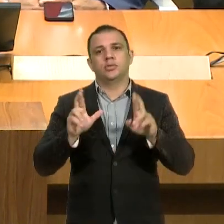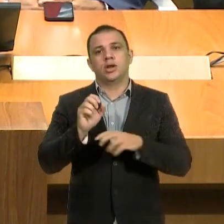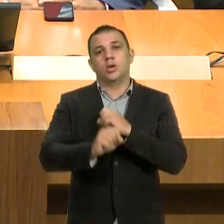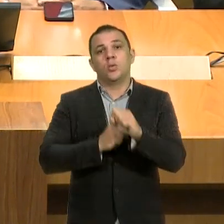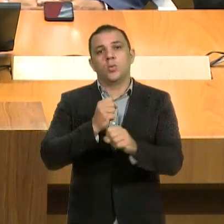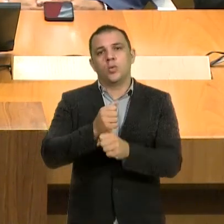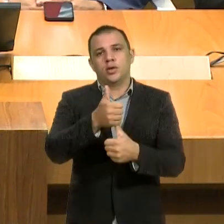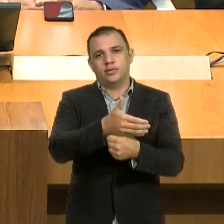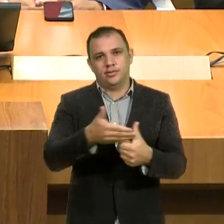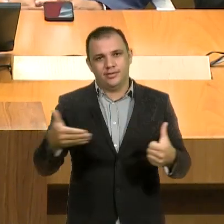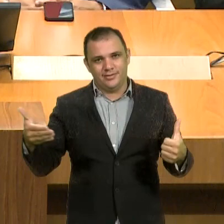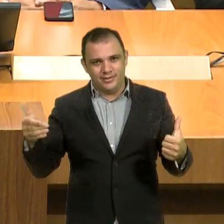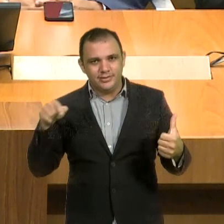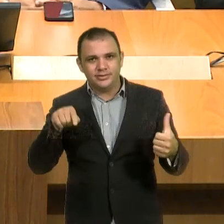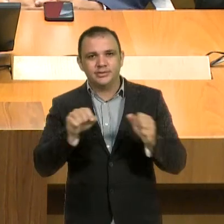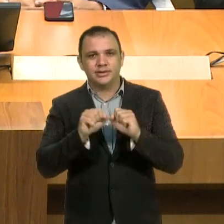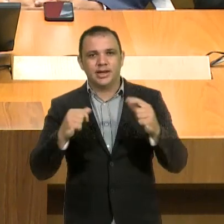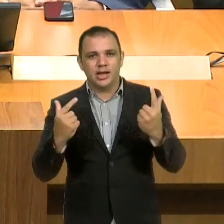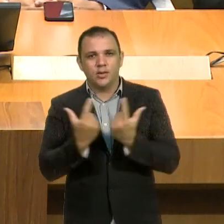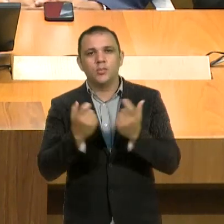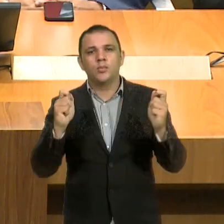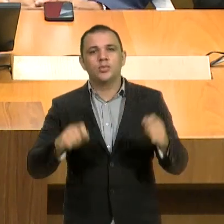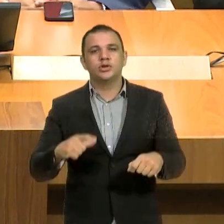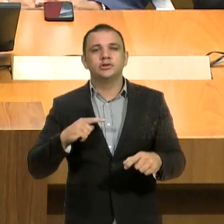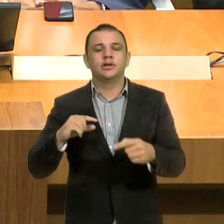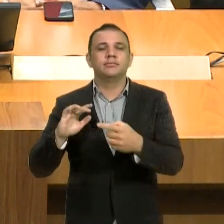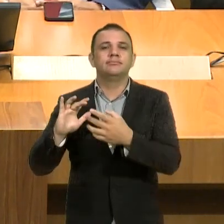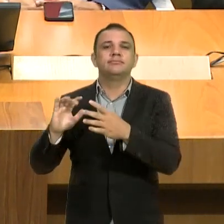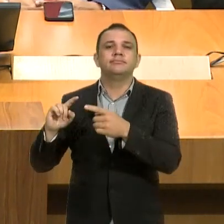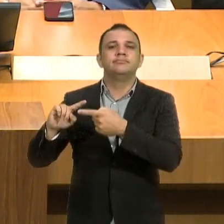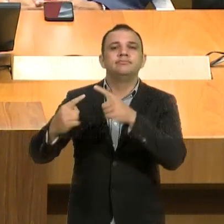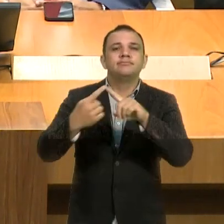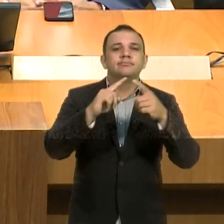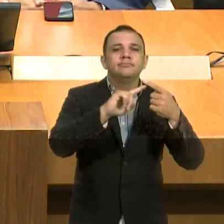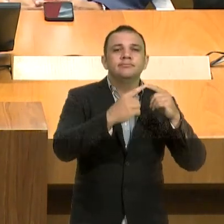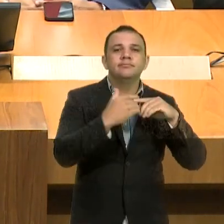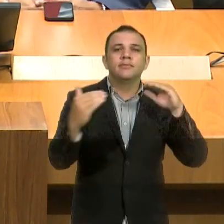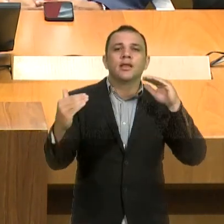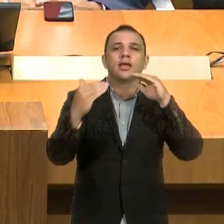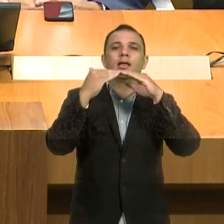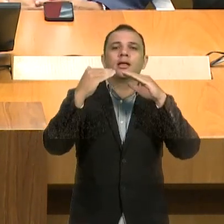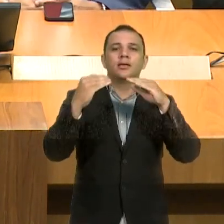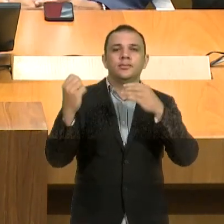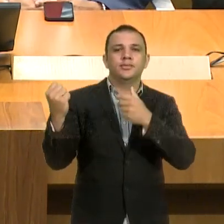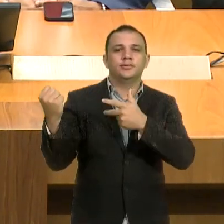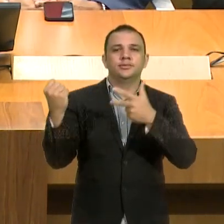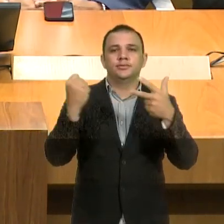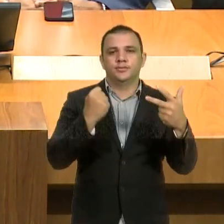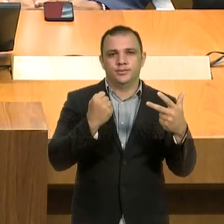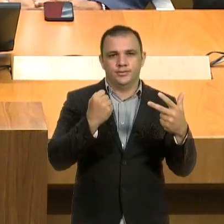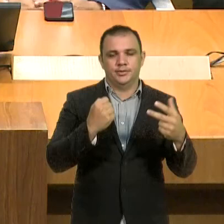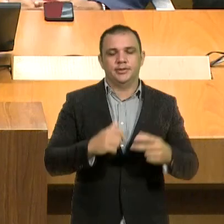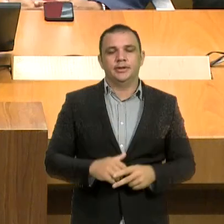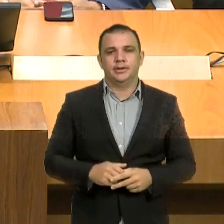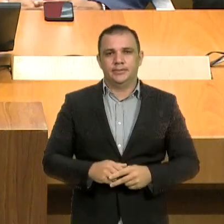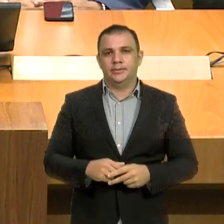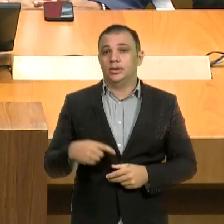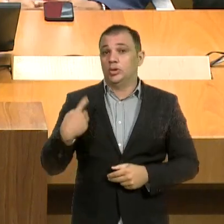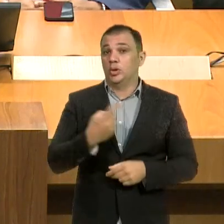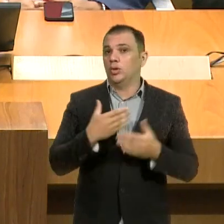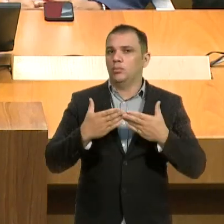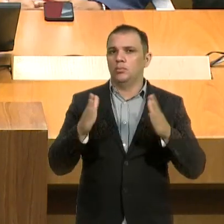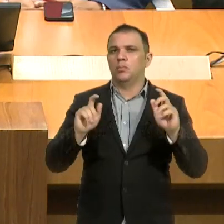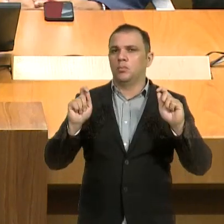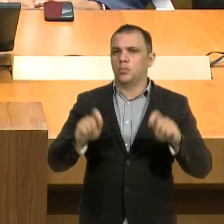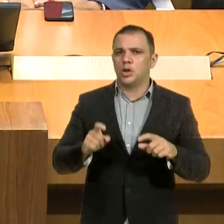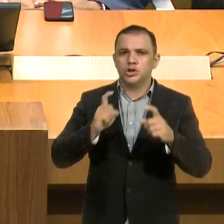harmonia entre os poderes, de portas abertas para discussões